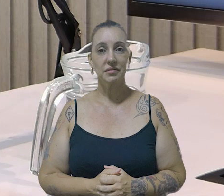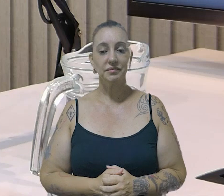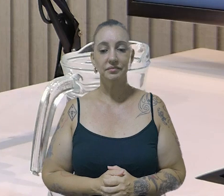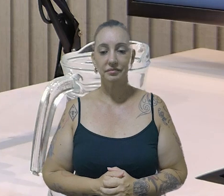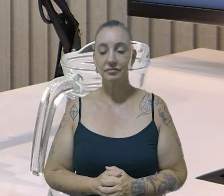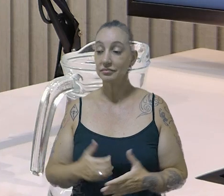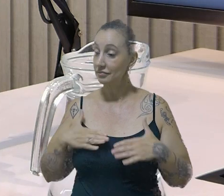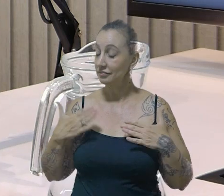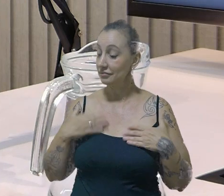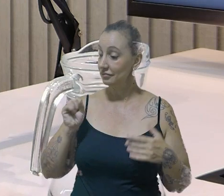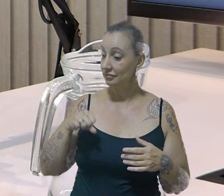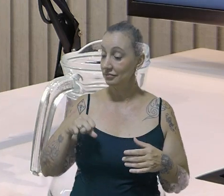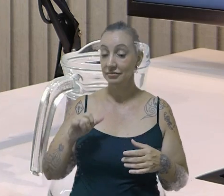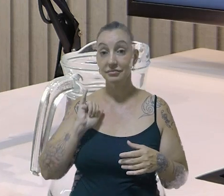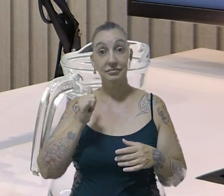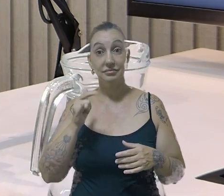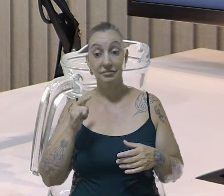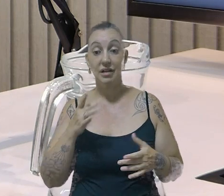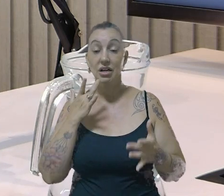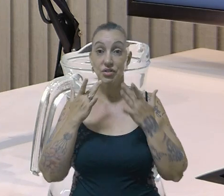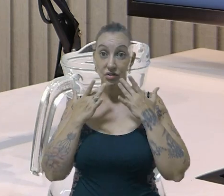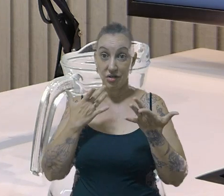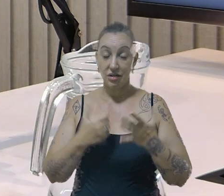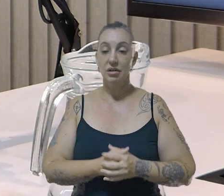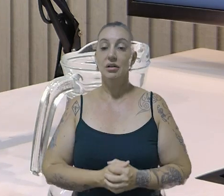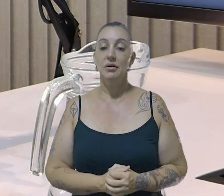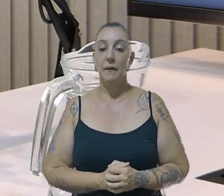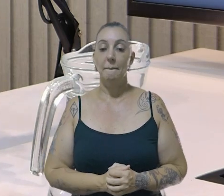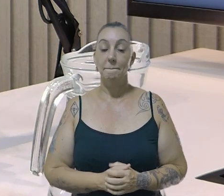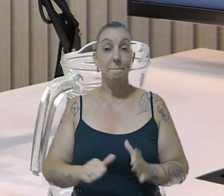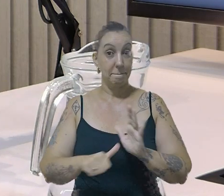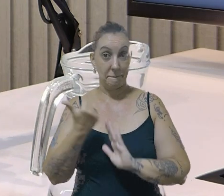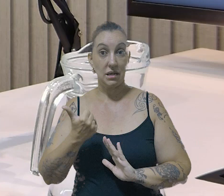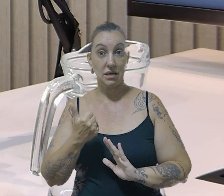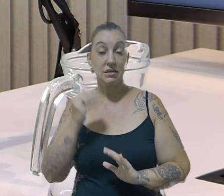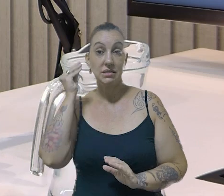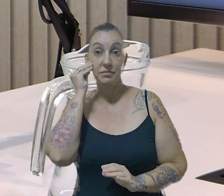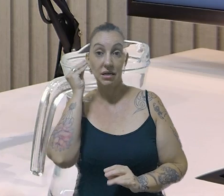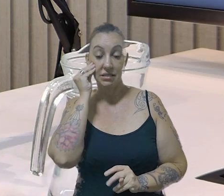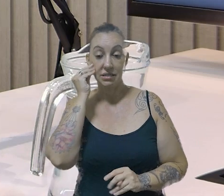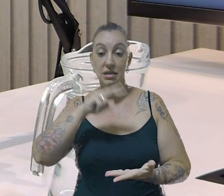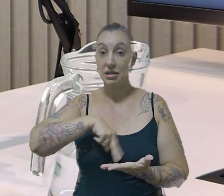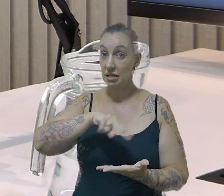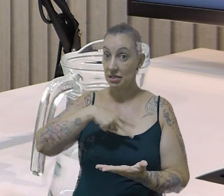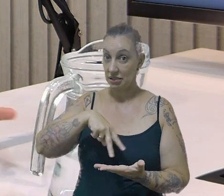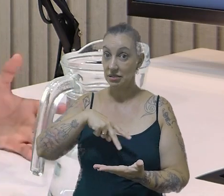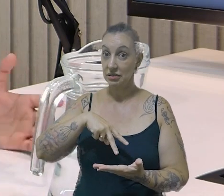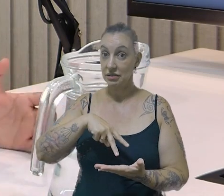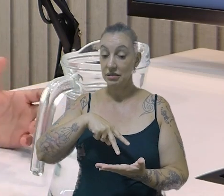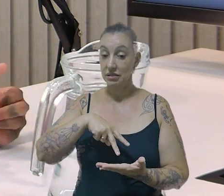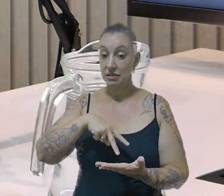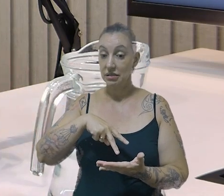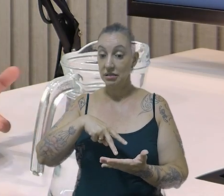animo falei para ela que eu vinha do teatro eh que seria minha primeira experiência com dança nessa nessa